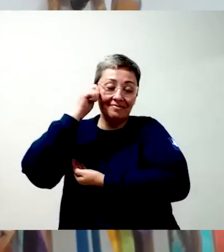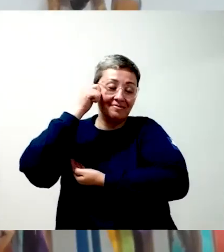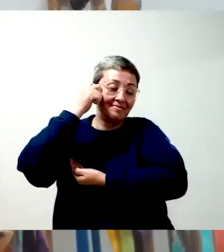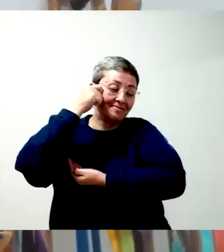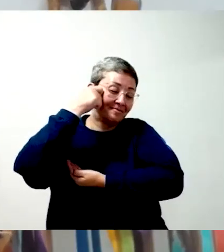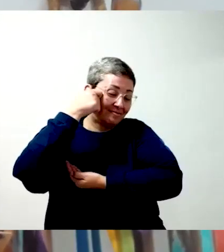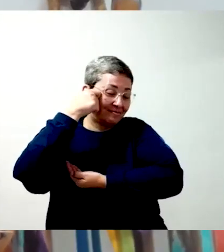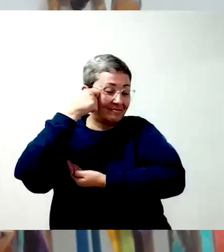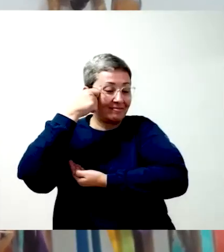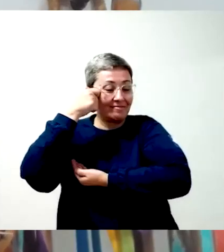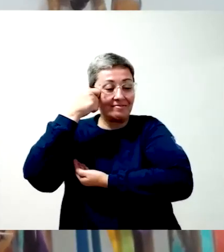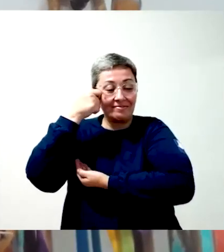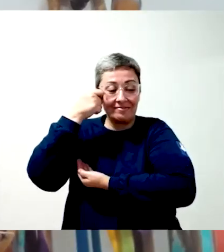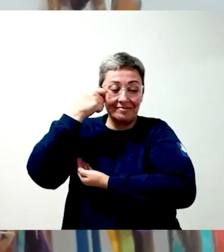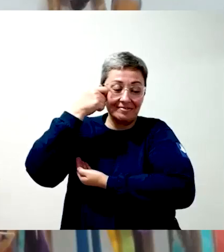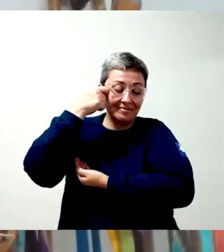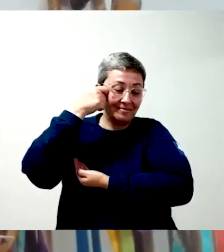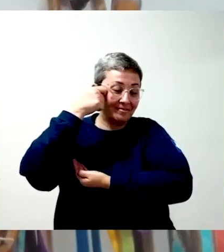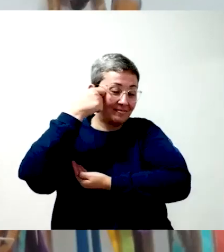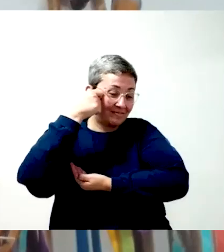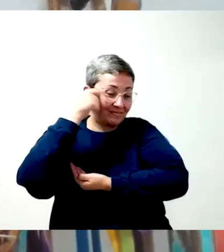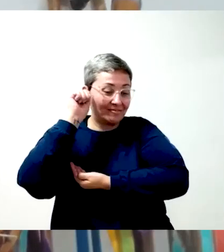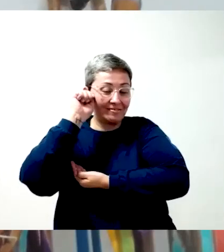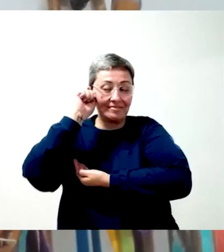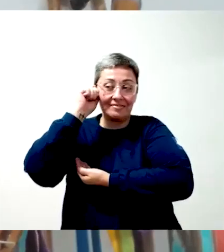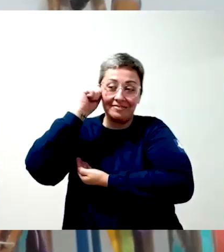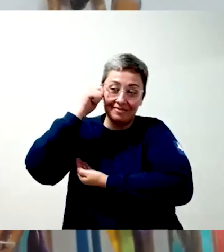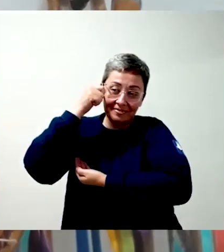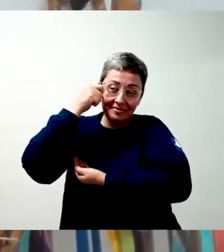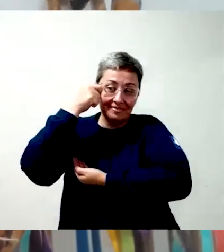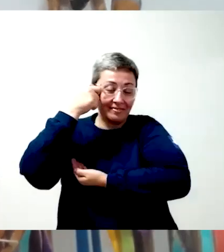negrito, negrito,